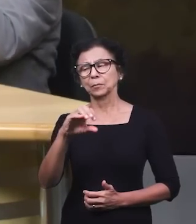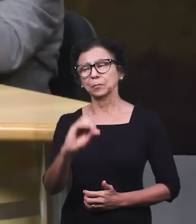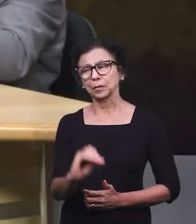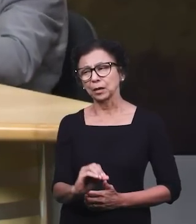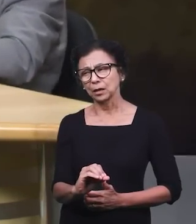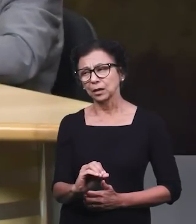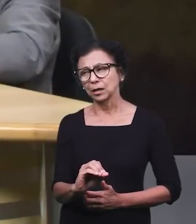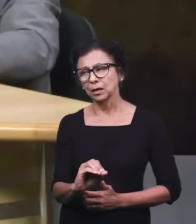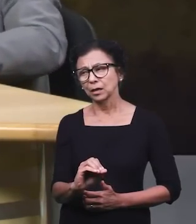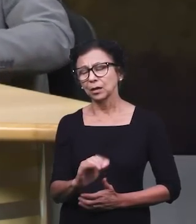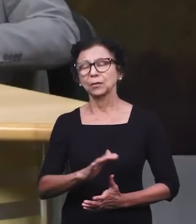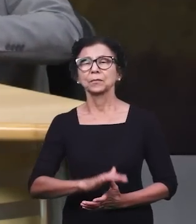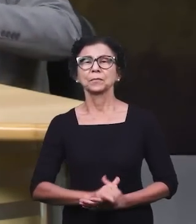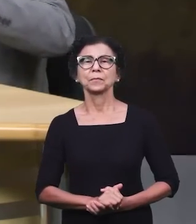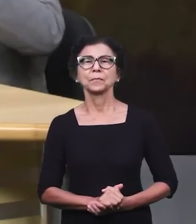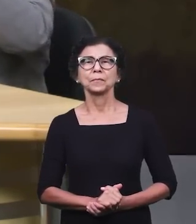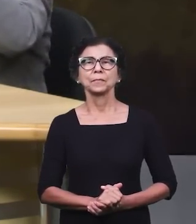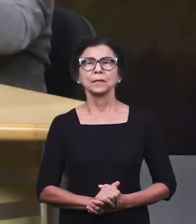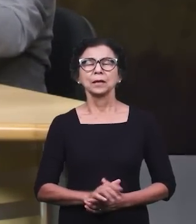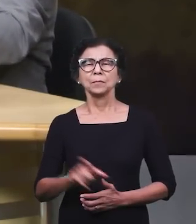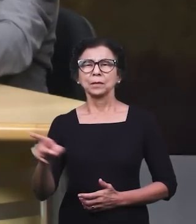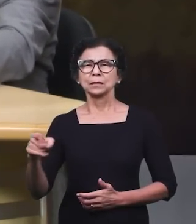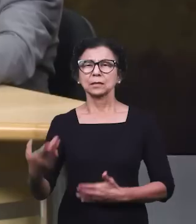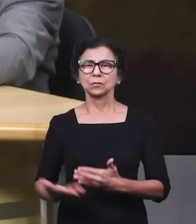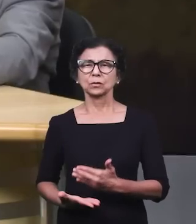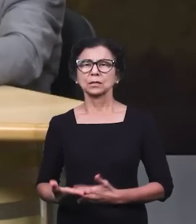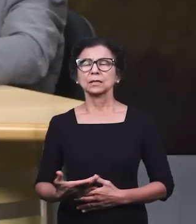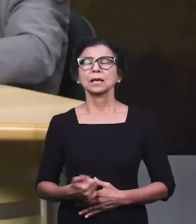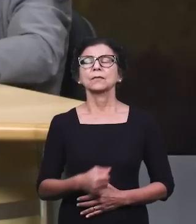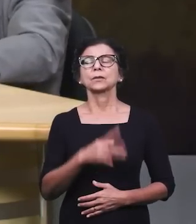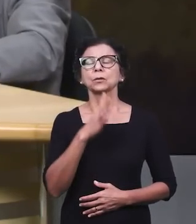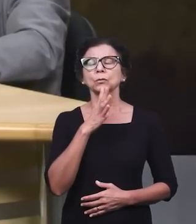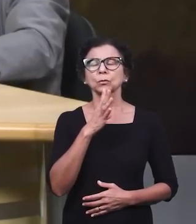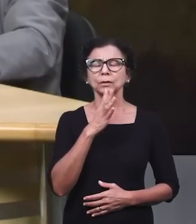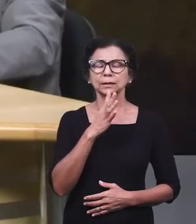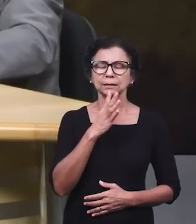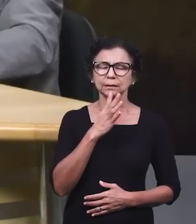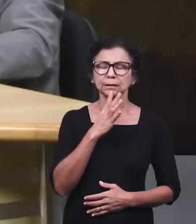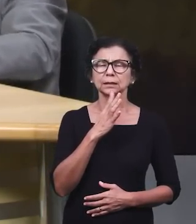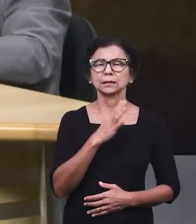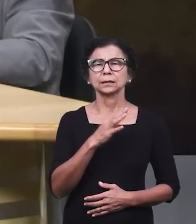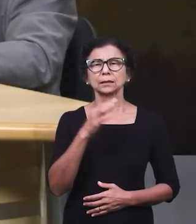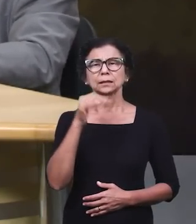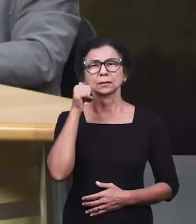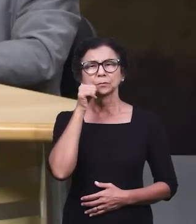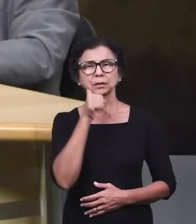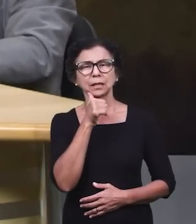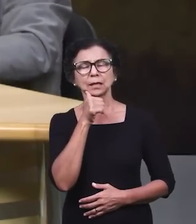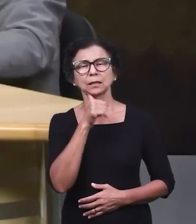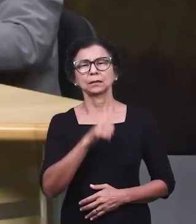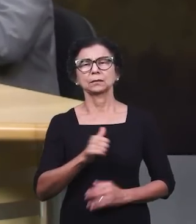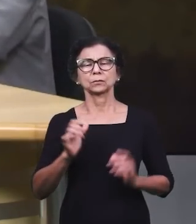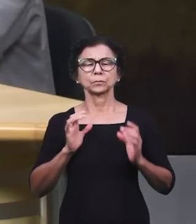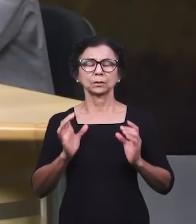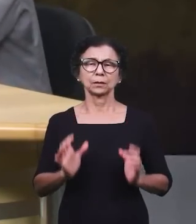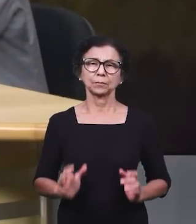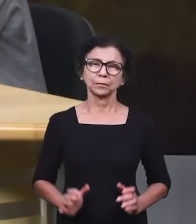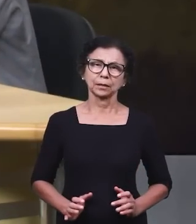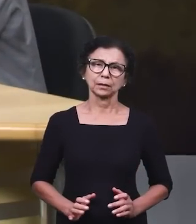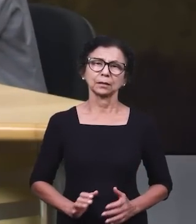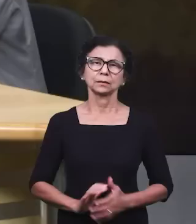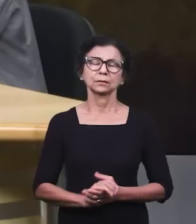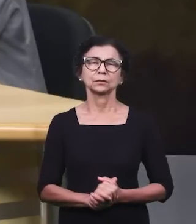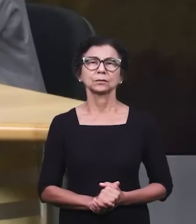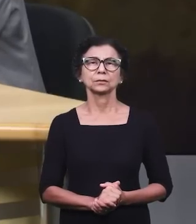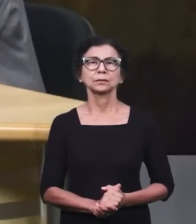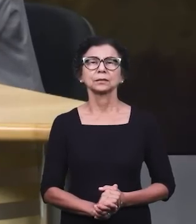como as pessoas eram, como as mulheres se portavam, como eram as culturas. Não, vai lá. E aí Isaac lá depois faz a mesma coisa